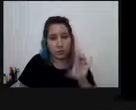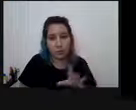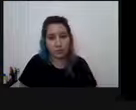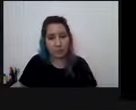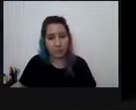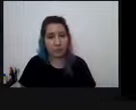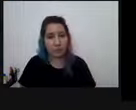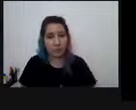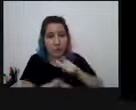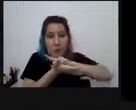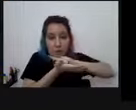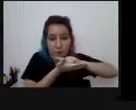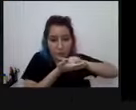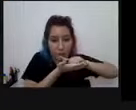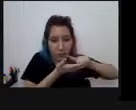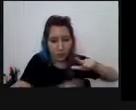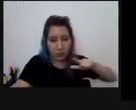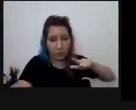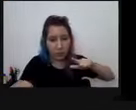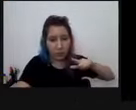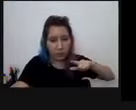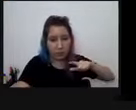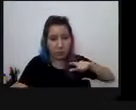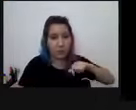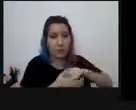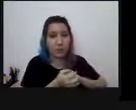Ela limpa, tu vê, funcionária da Sedup,